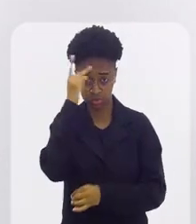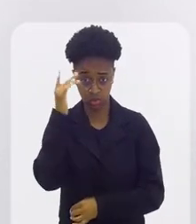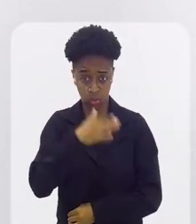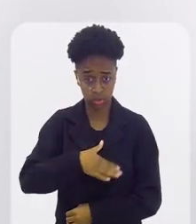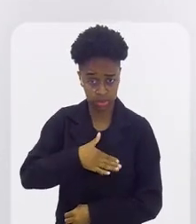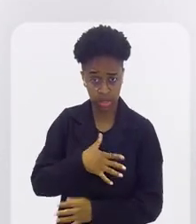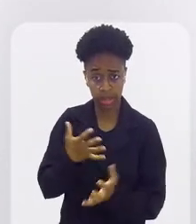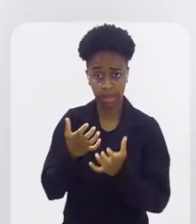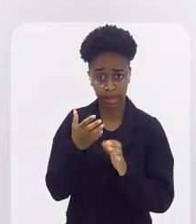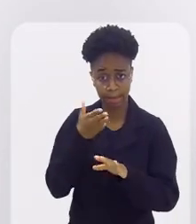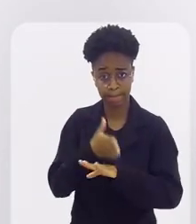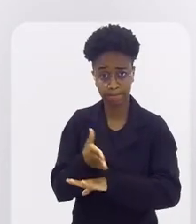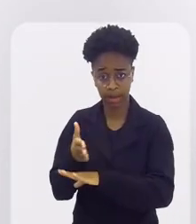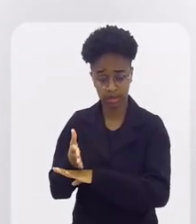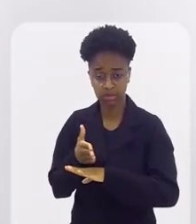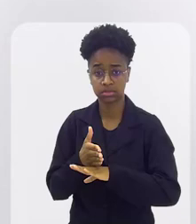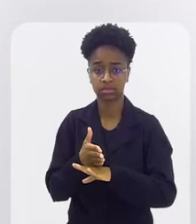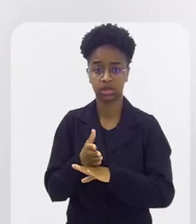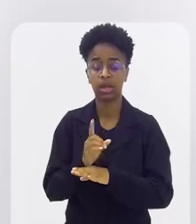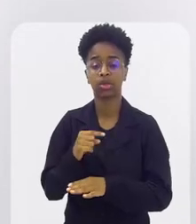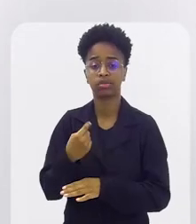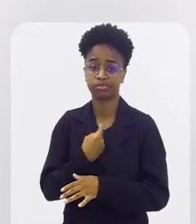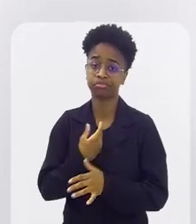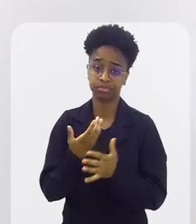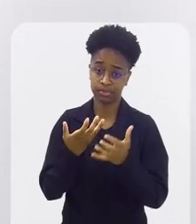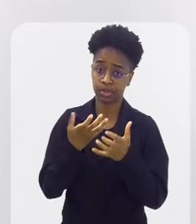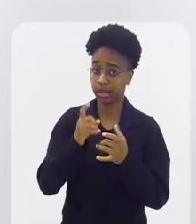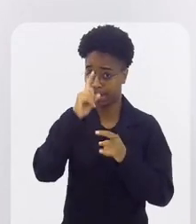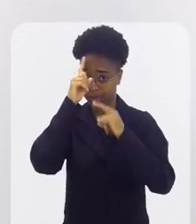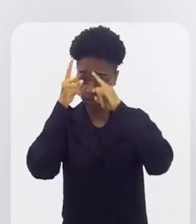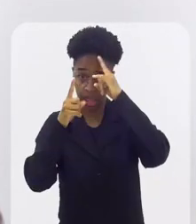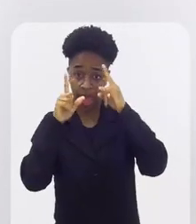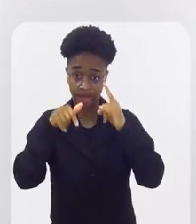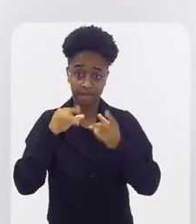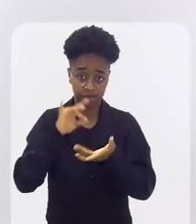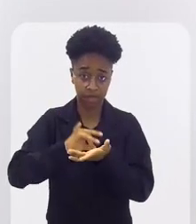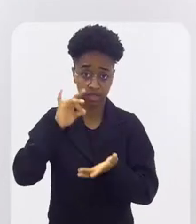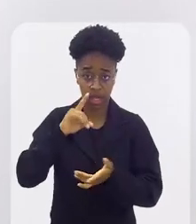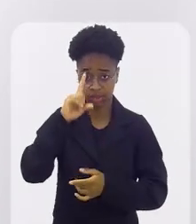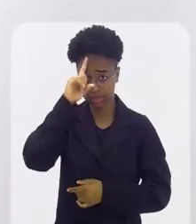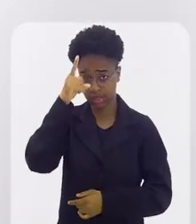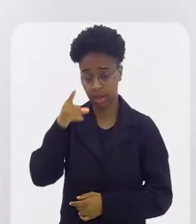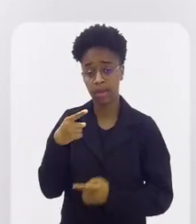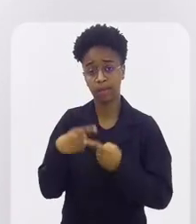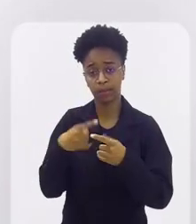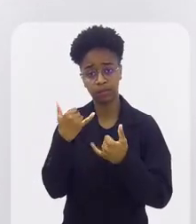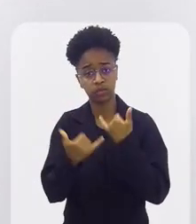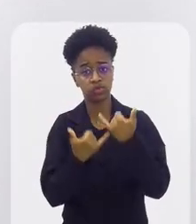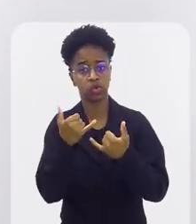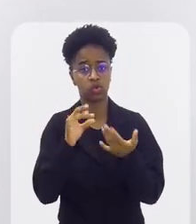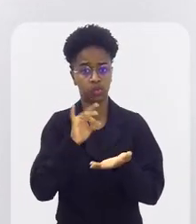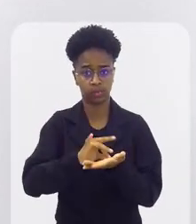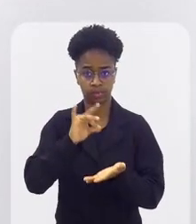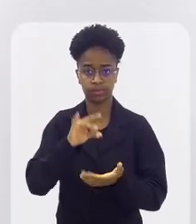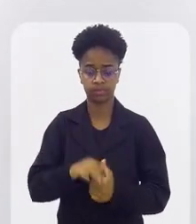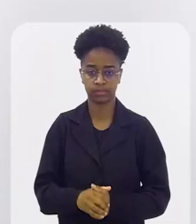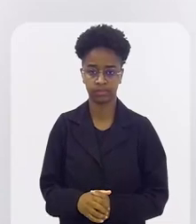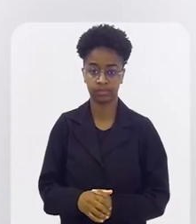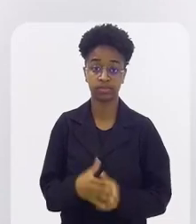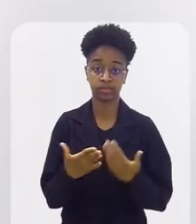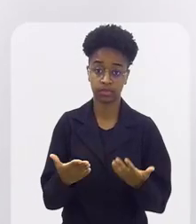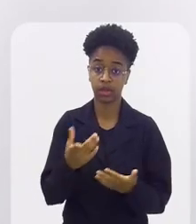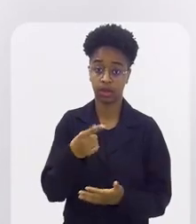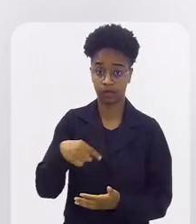quer participar, para que ela faça isso, e que é uma ideia real, é um jogo real, né?